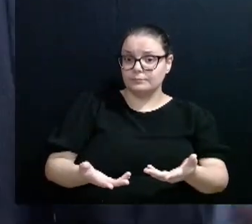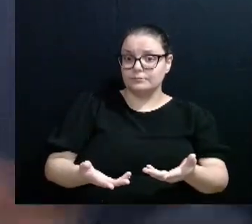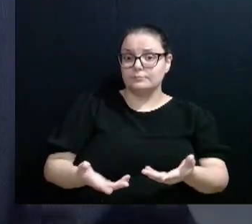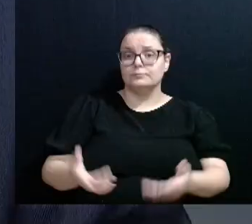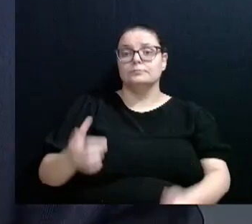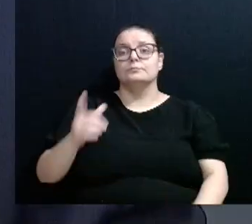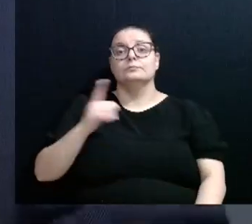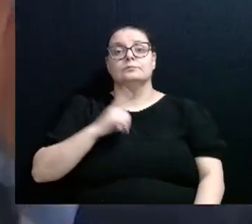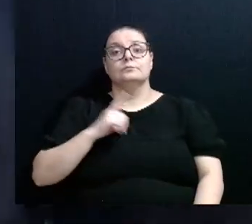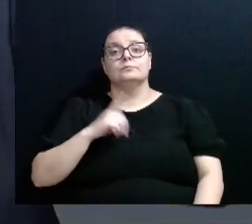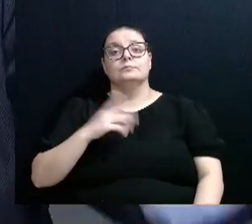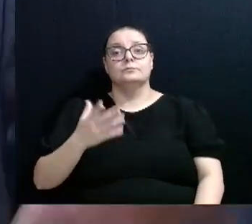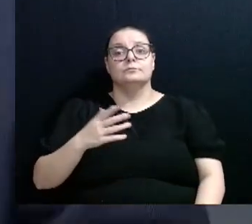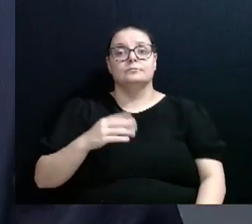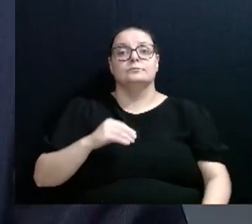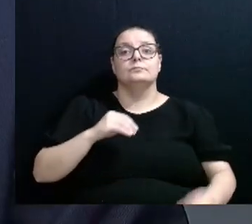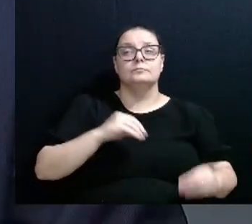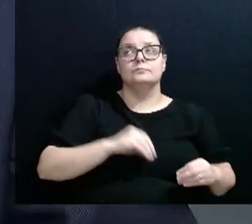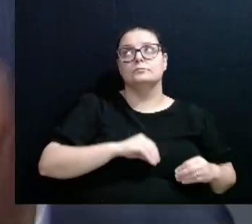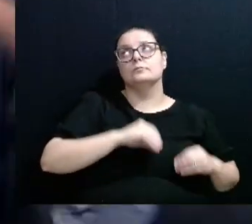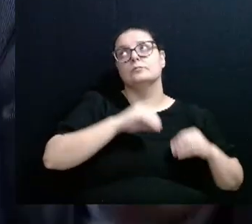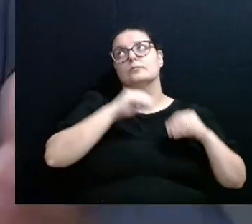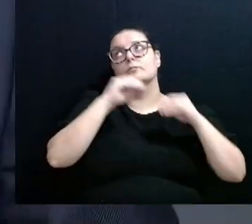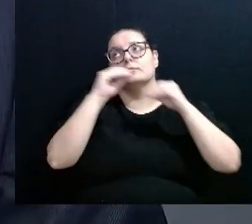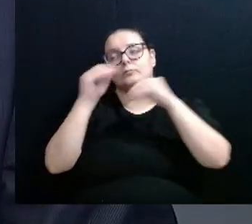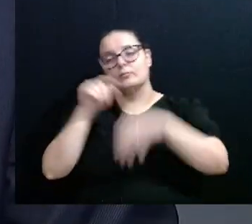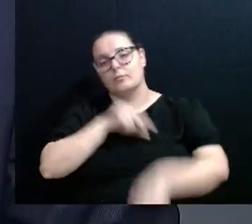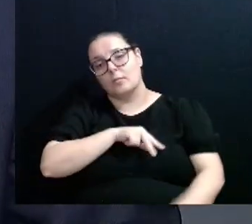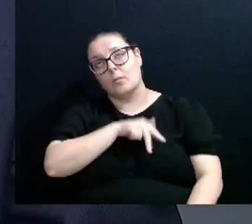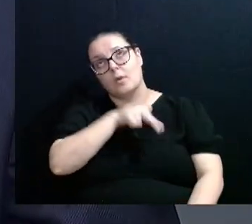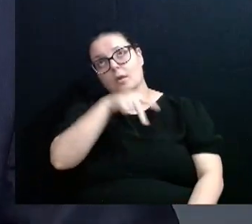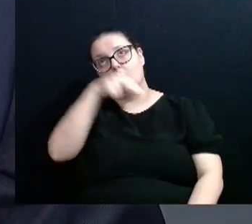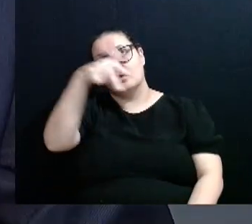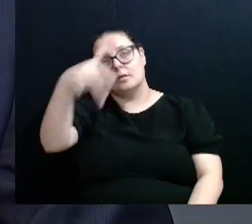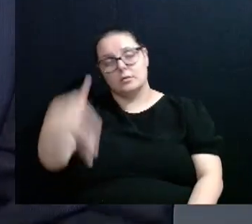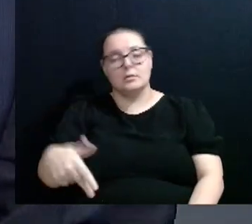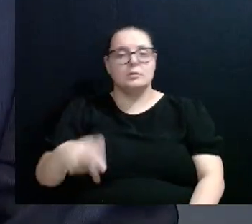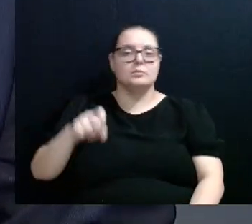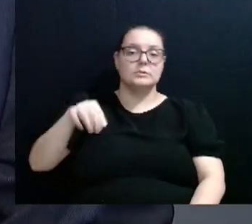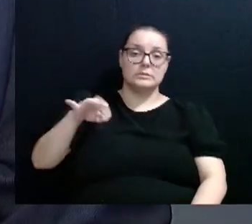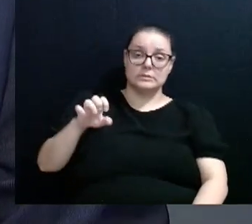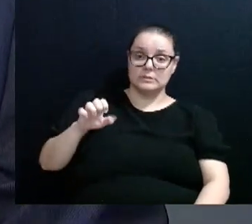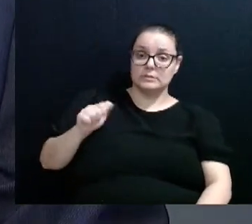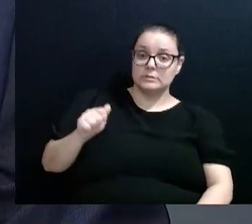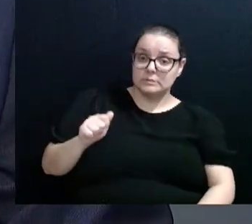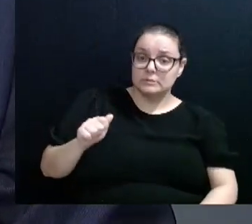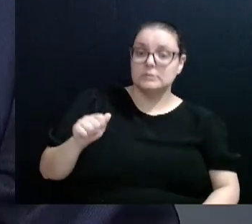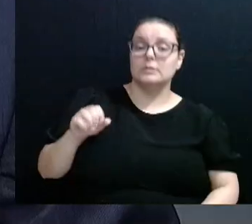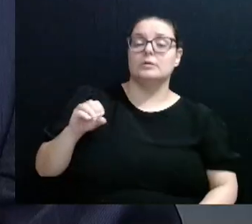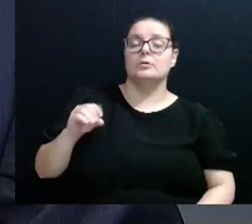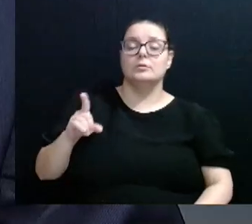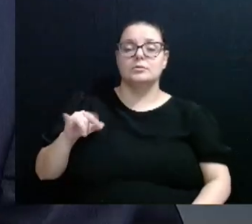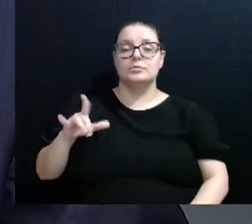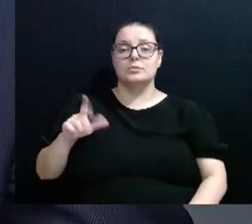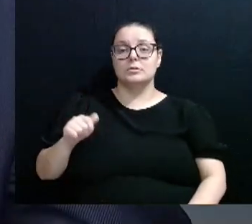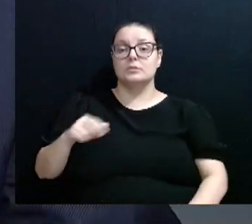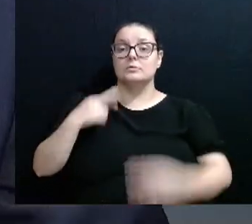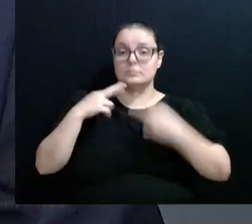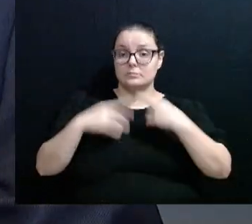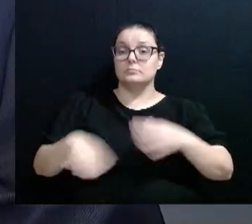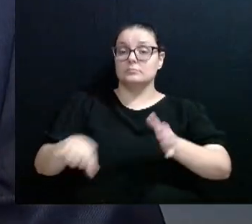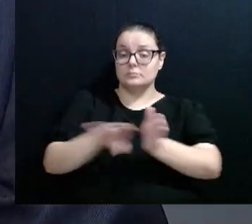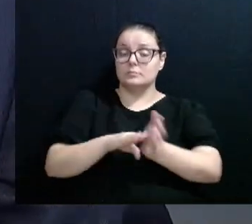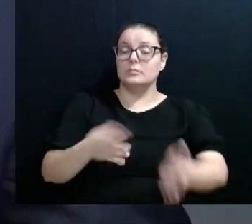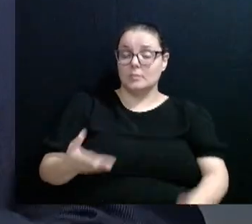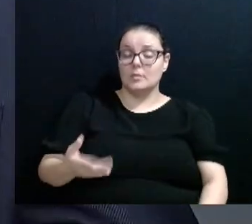se locomover até o CS Santo Odila. Então essa reclamação veio para o vereador, a gente